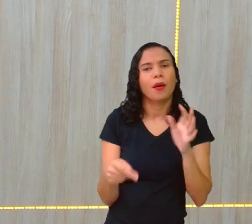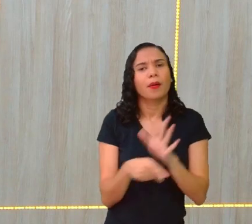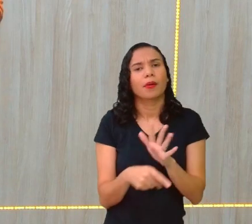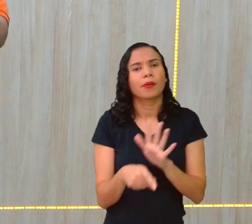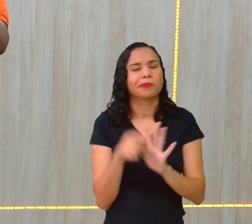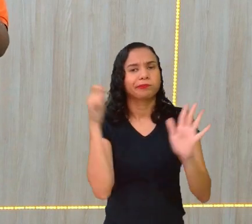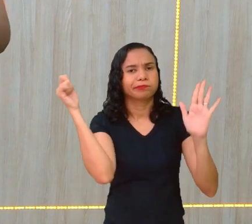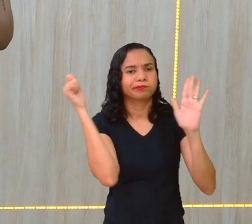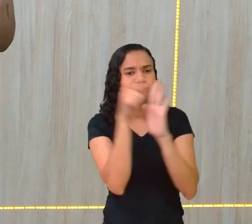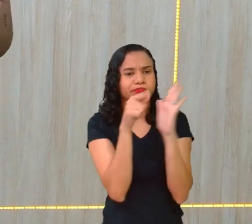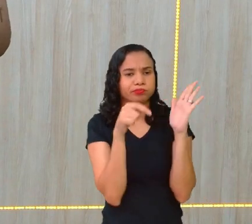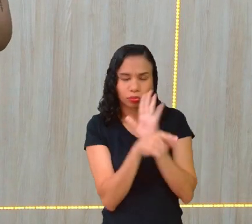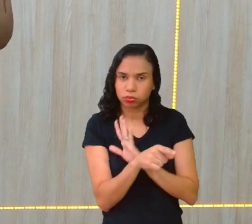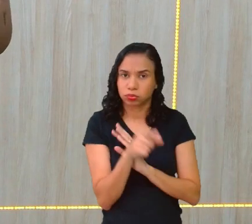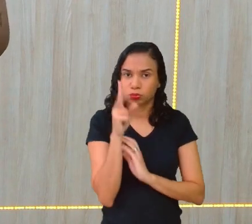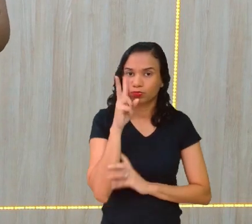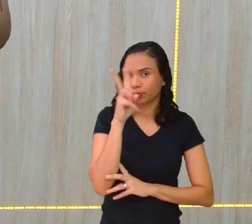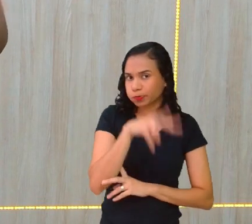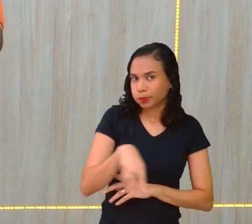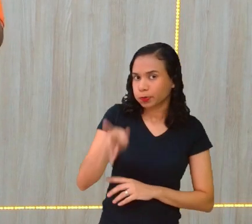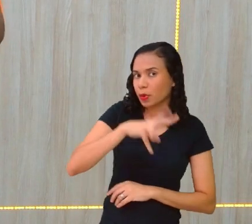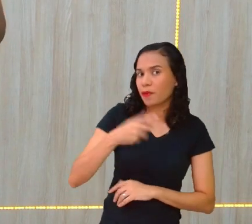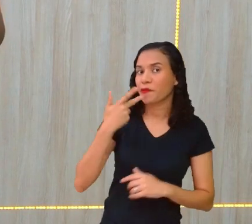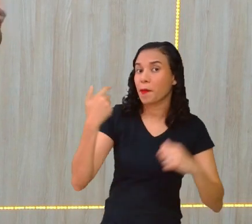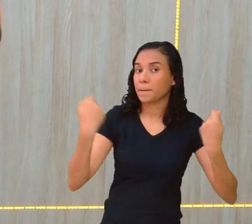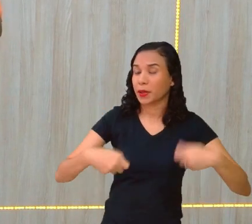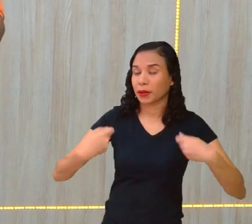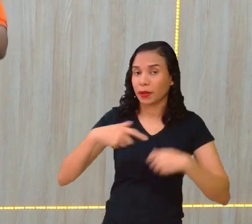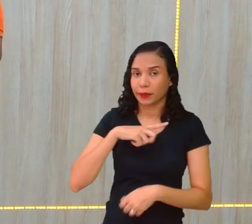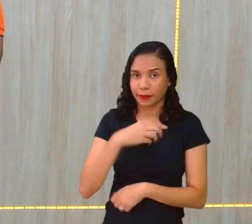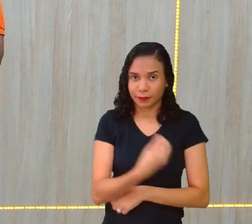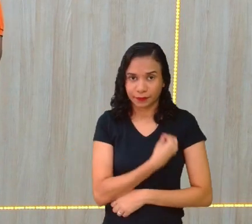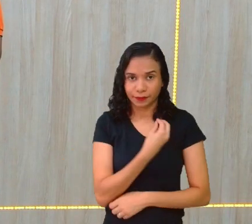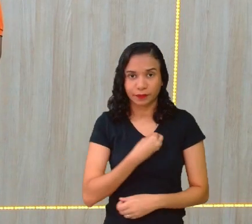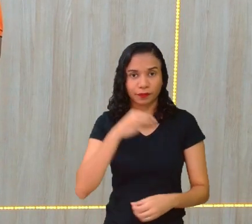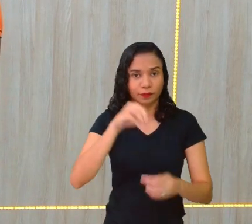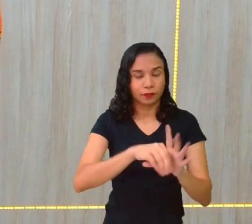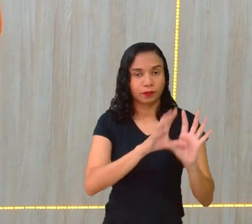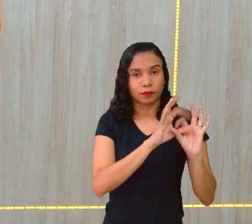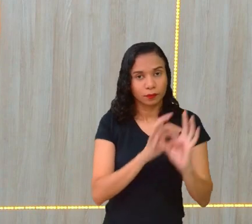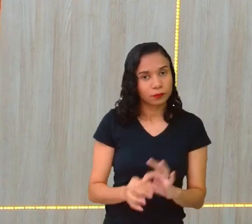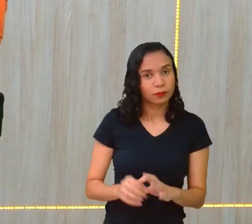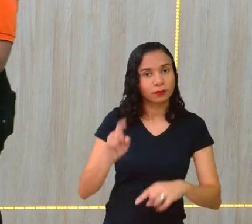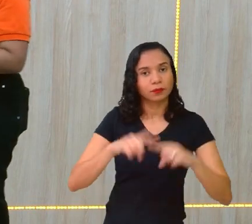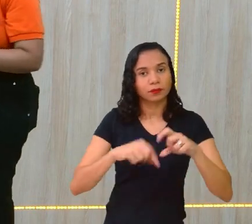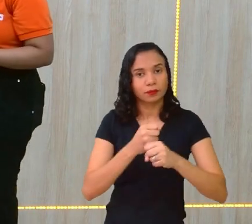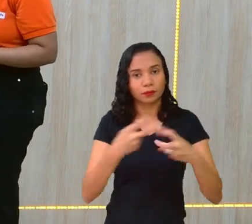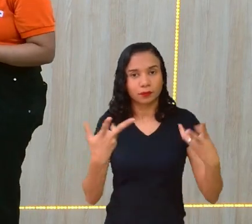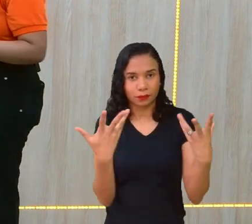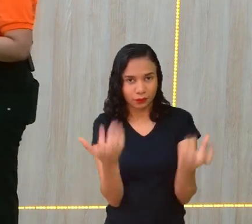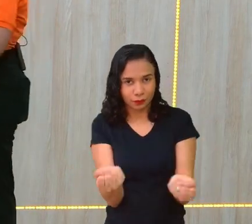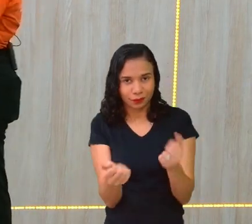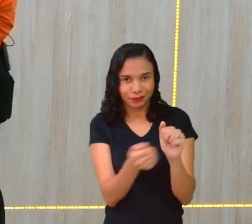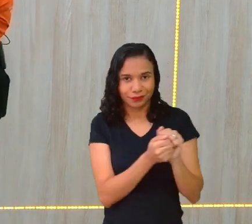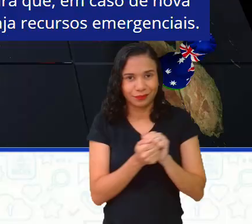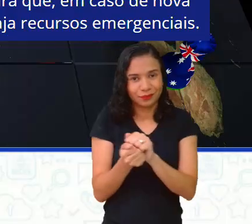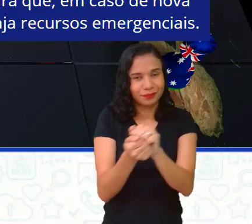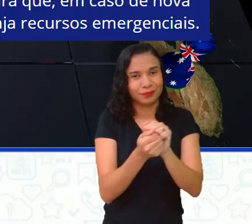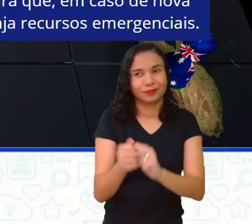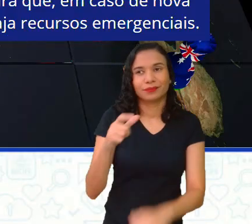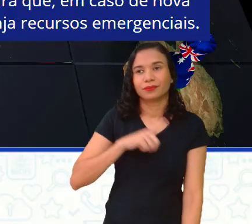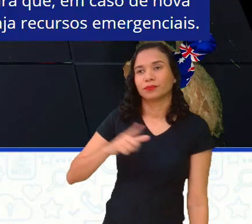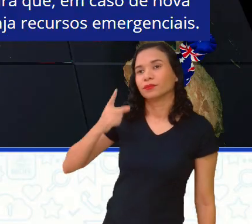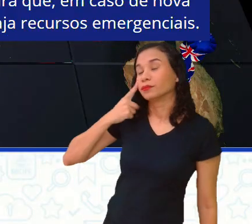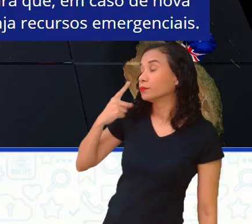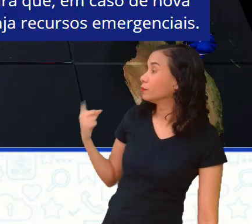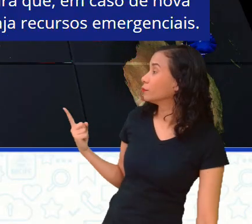daquelas perguntas que a gente falou que a notícia precisa ter dentro dessa matéria específica? Bora lá. eu tenho